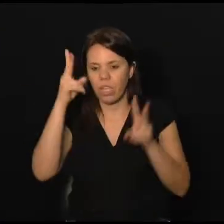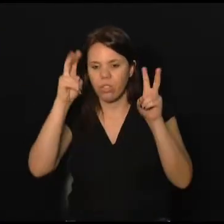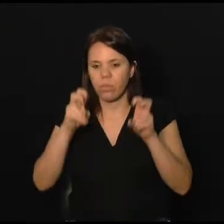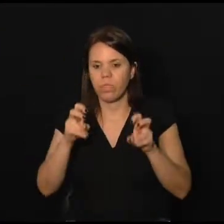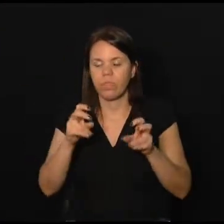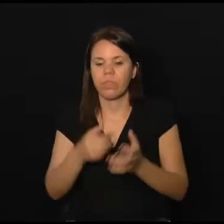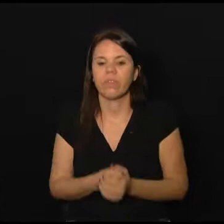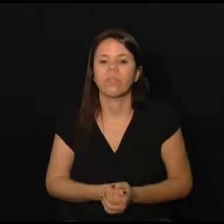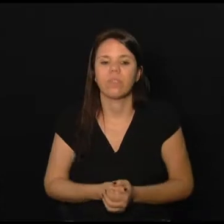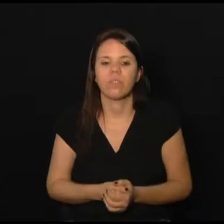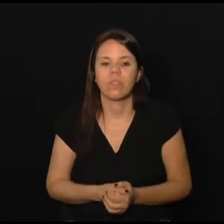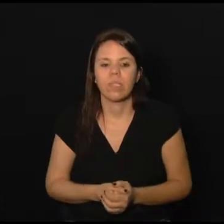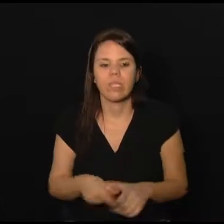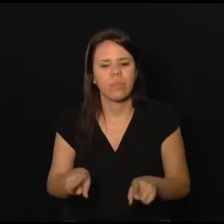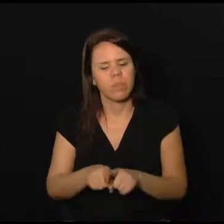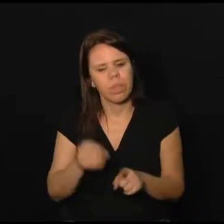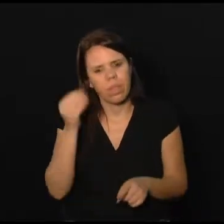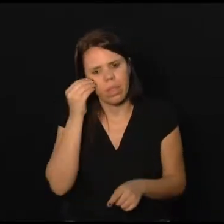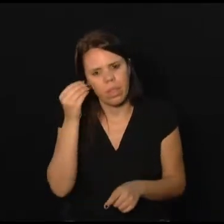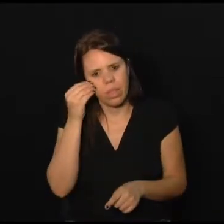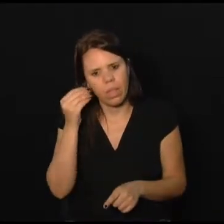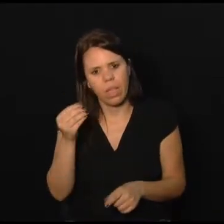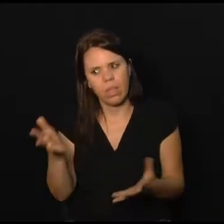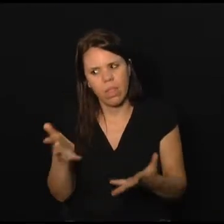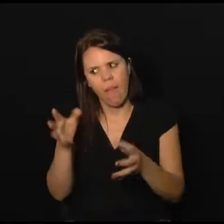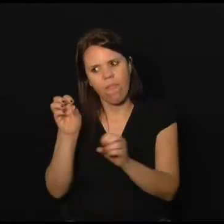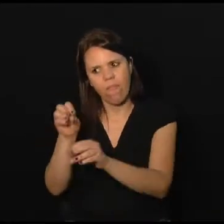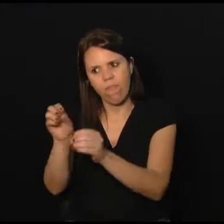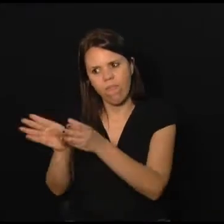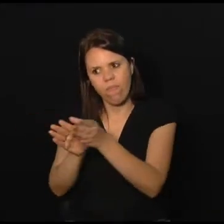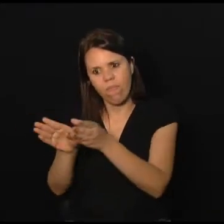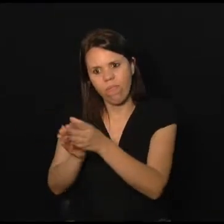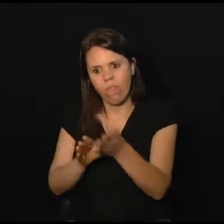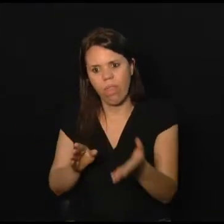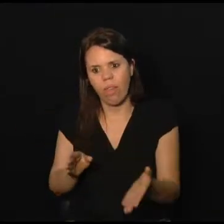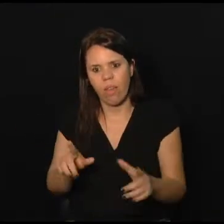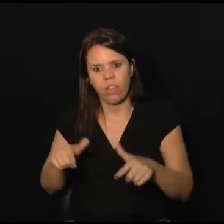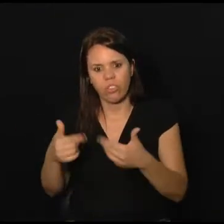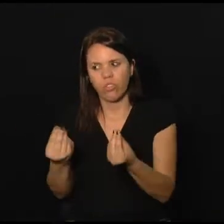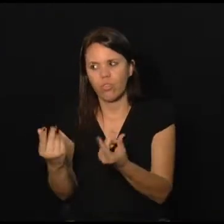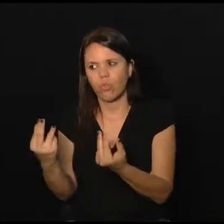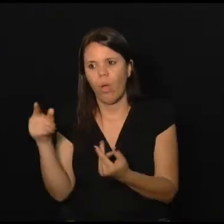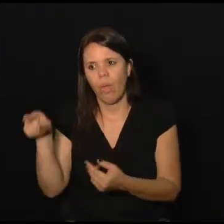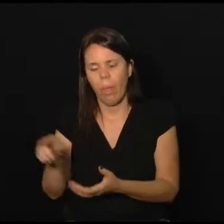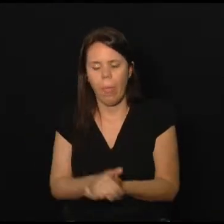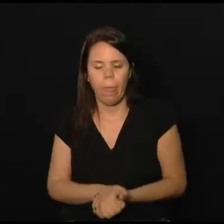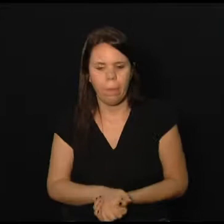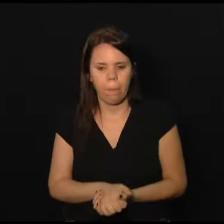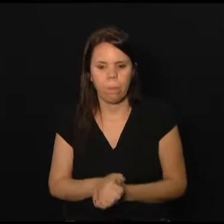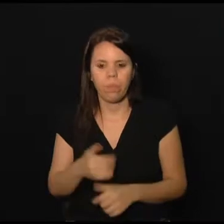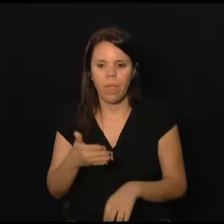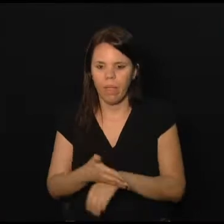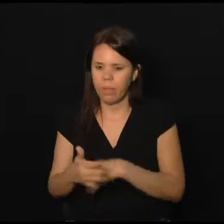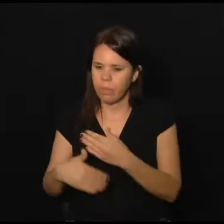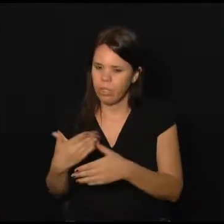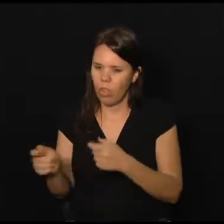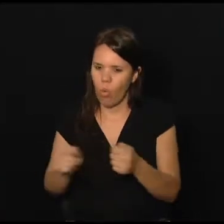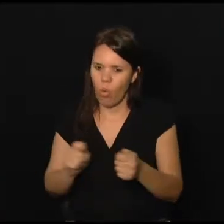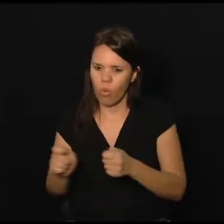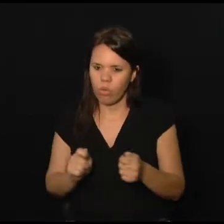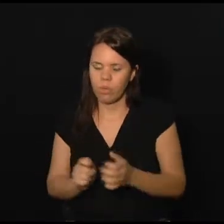também. E sem falar que tenta convencer os outros, né, que deve pensar e agir como ele, né? Então, entra no processo do